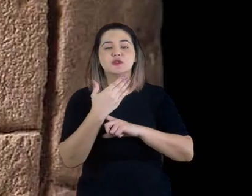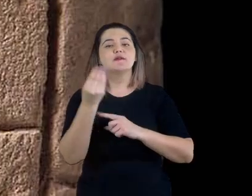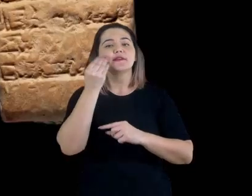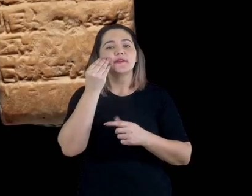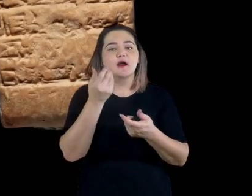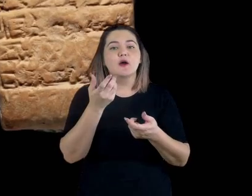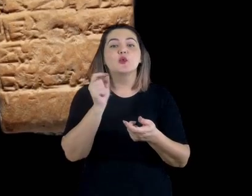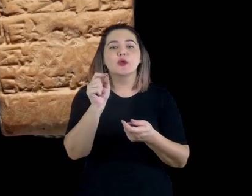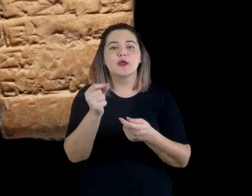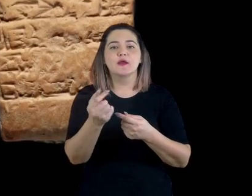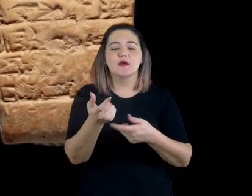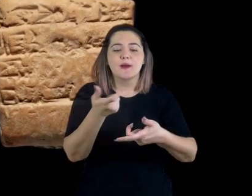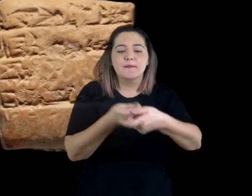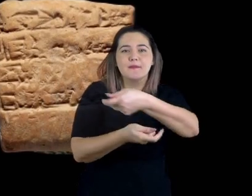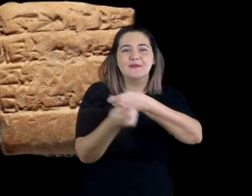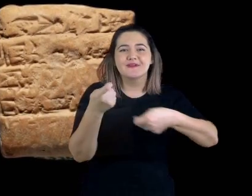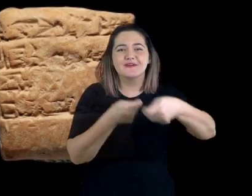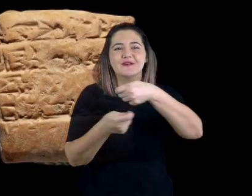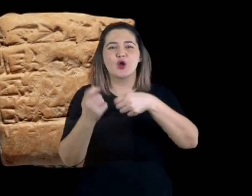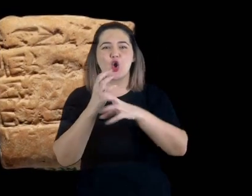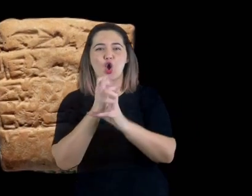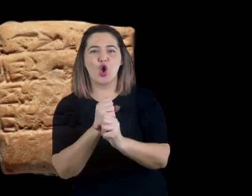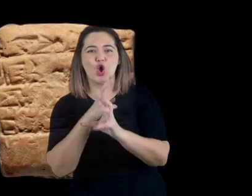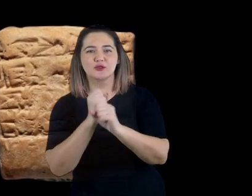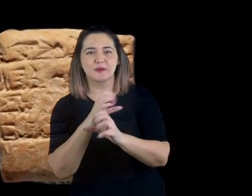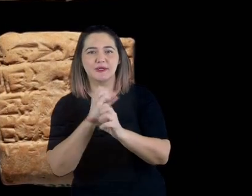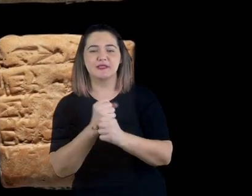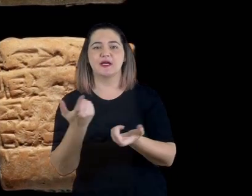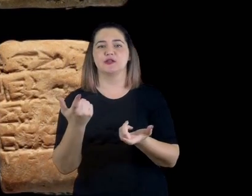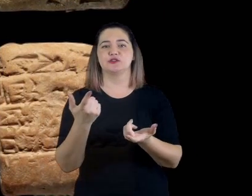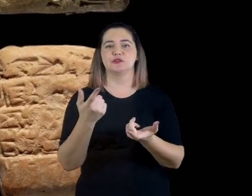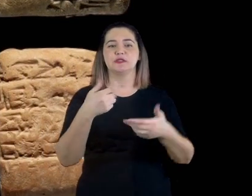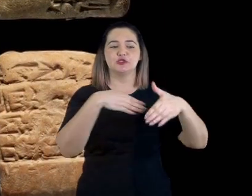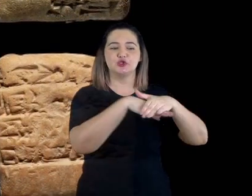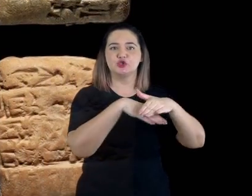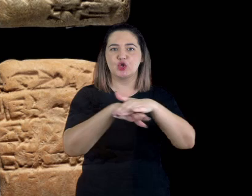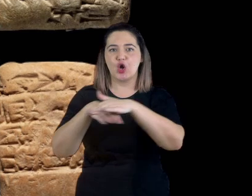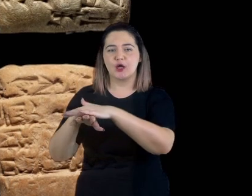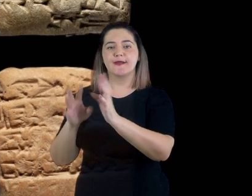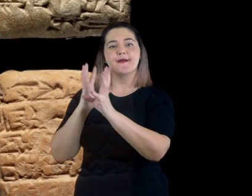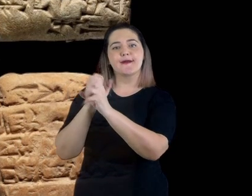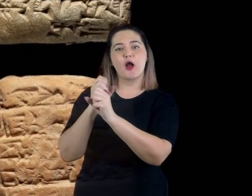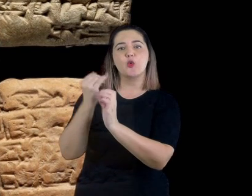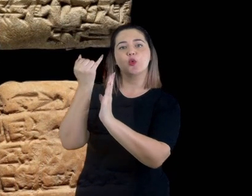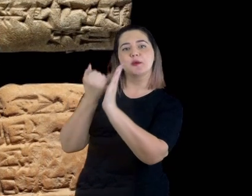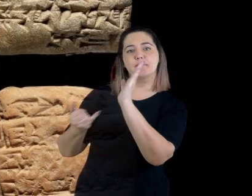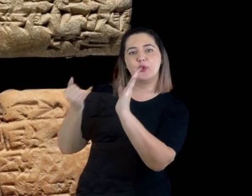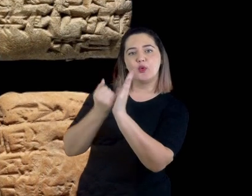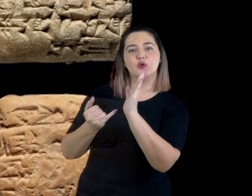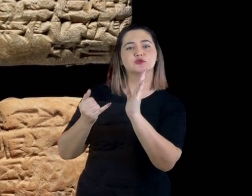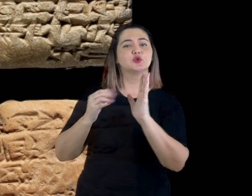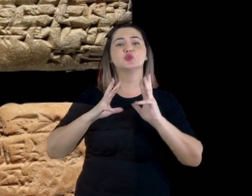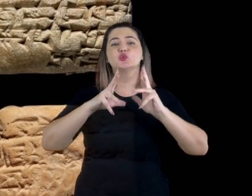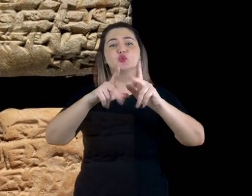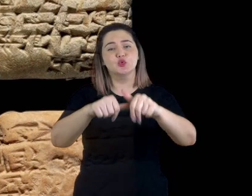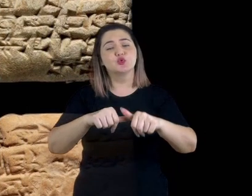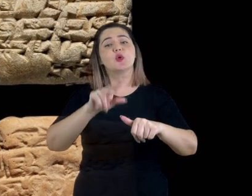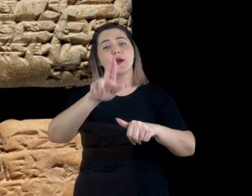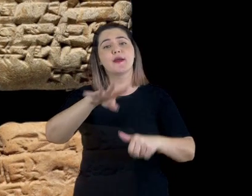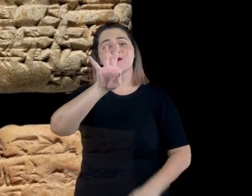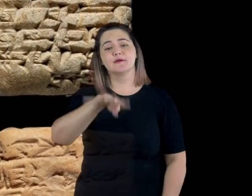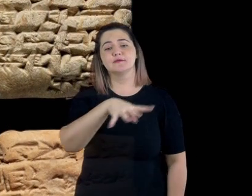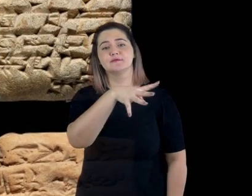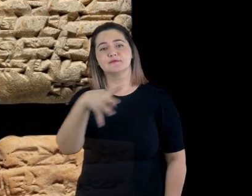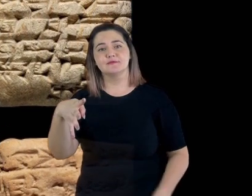contabilidade. Estoques, cálculos de imposto e planejamento de longo prazo, tudo era calculado com base